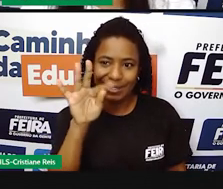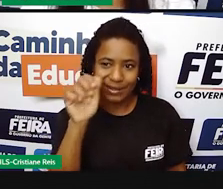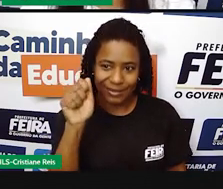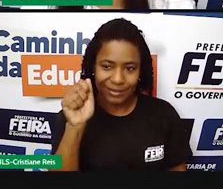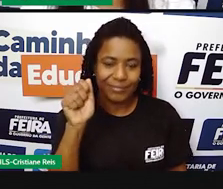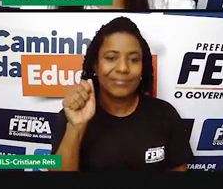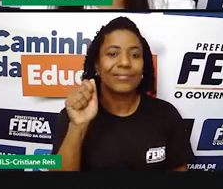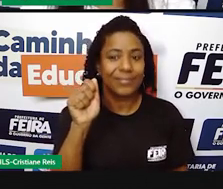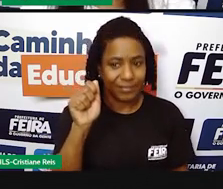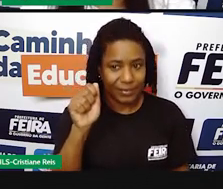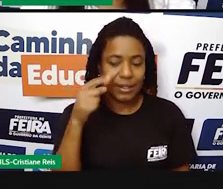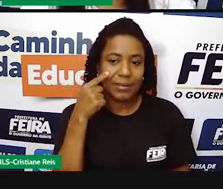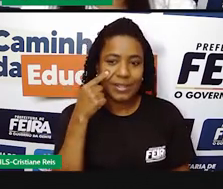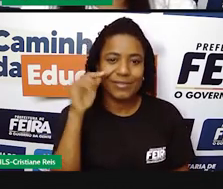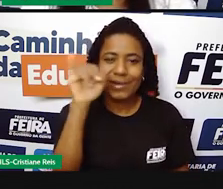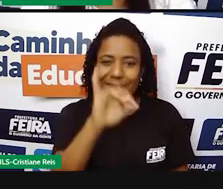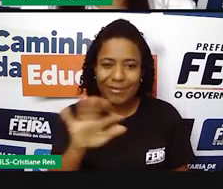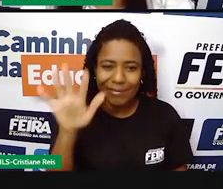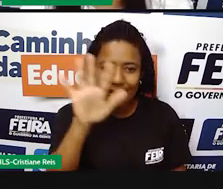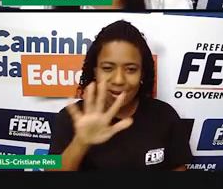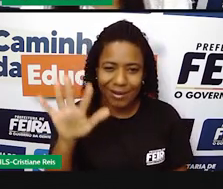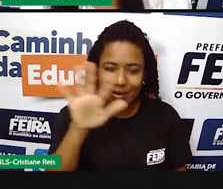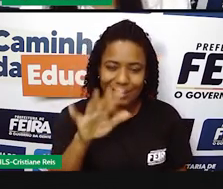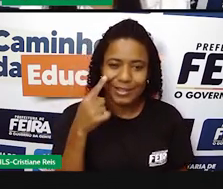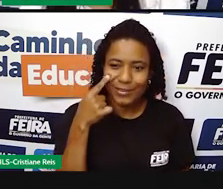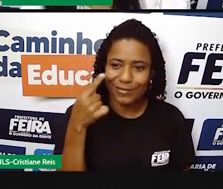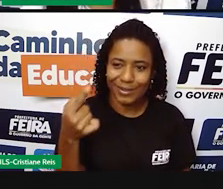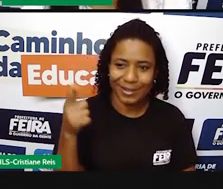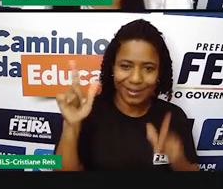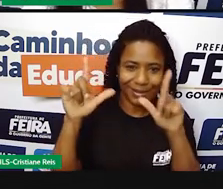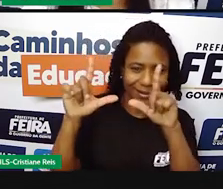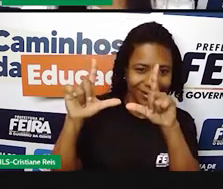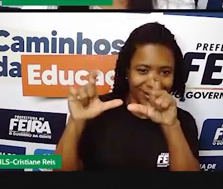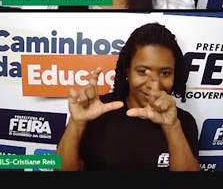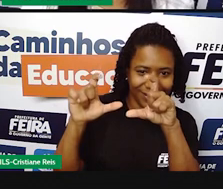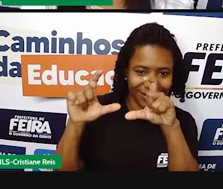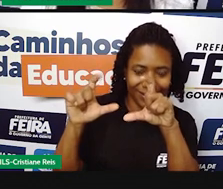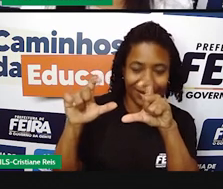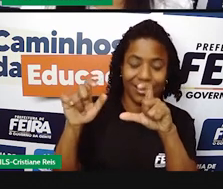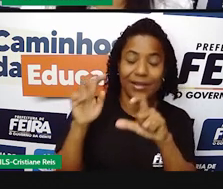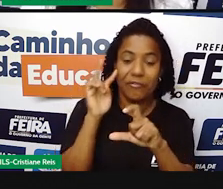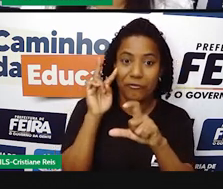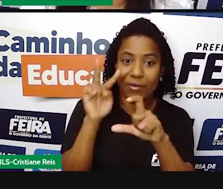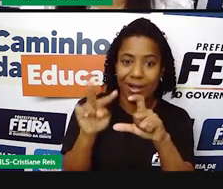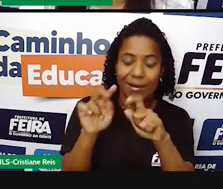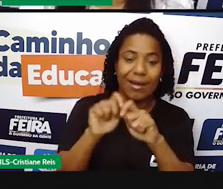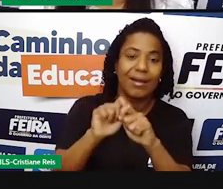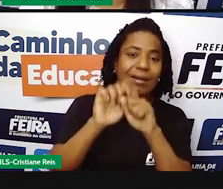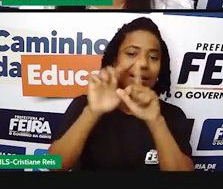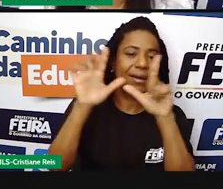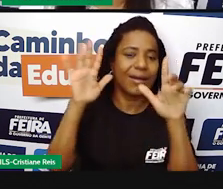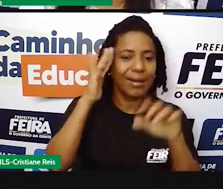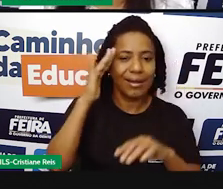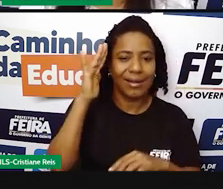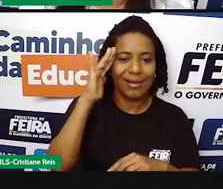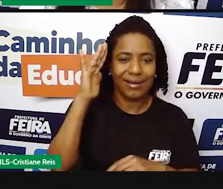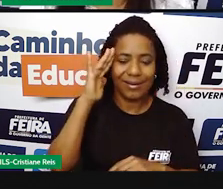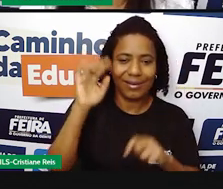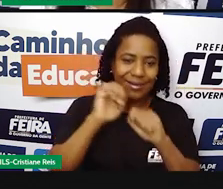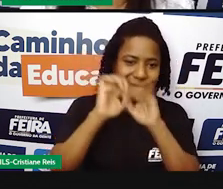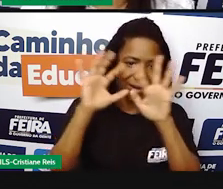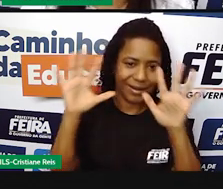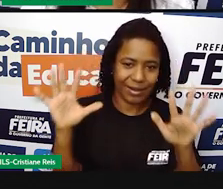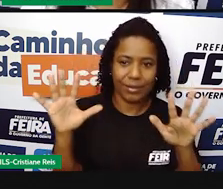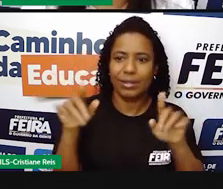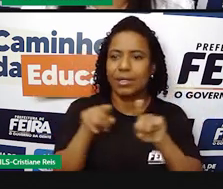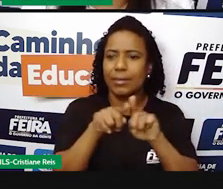observa também a imagem, a presença da imagem completando as informações trazidas. E aí também a fonte,